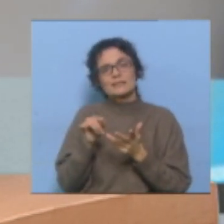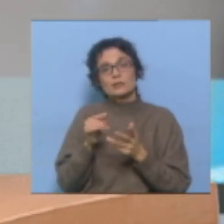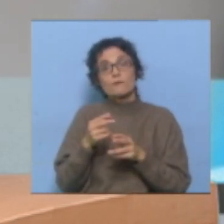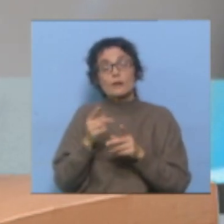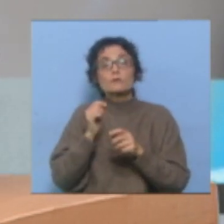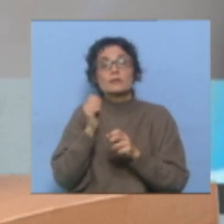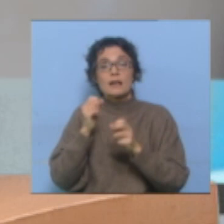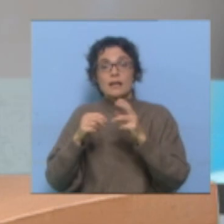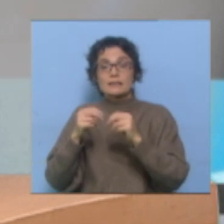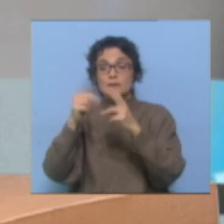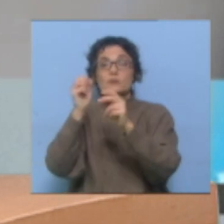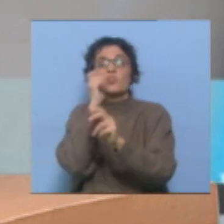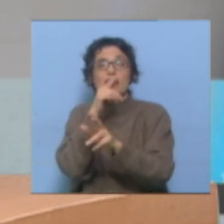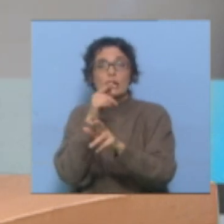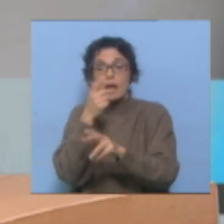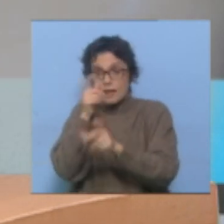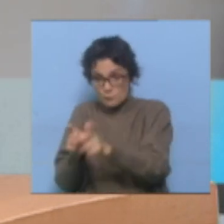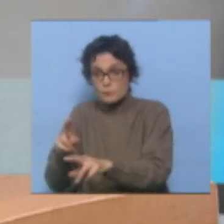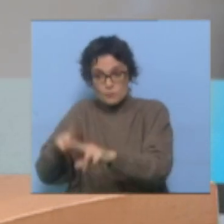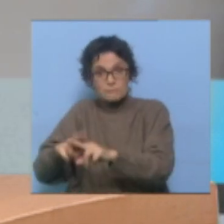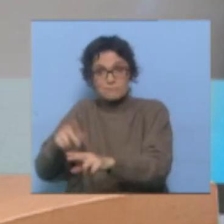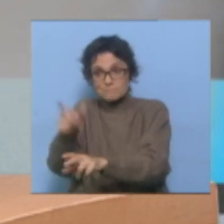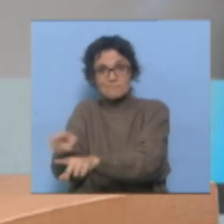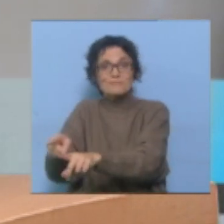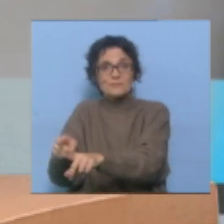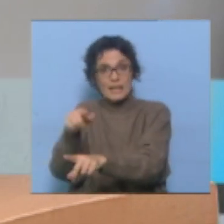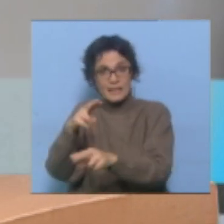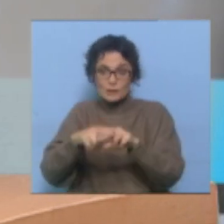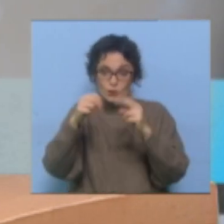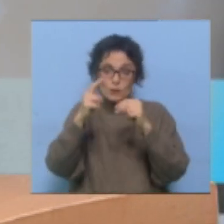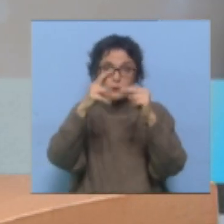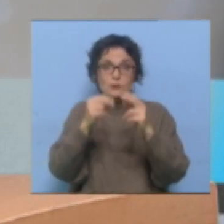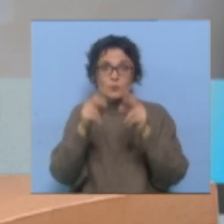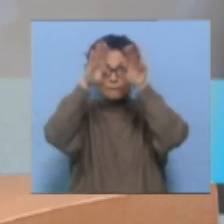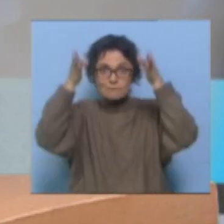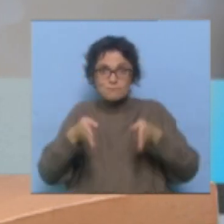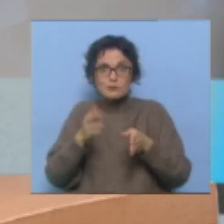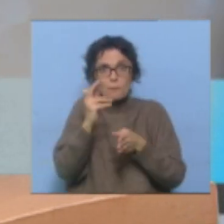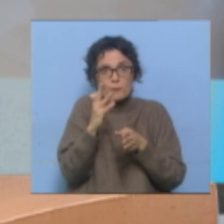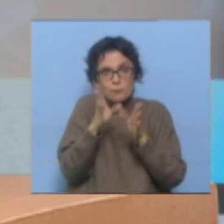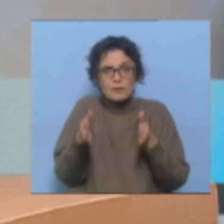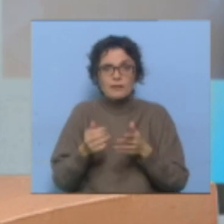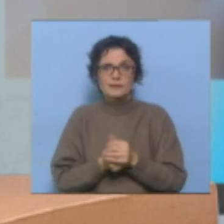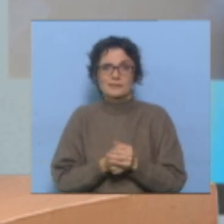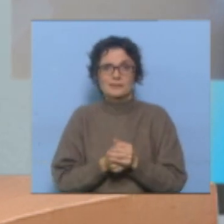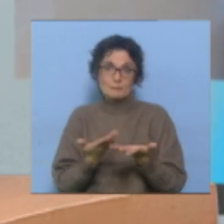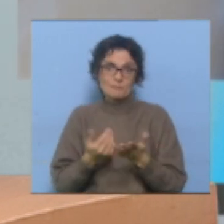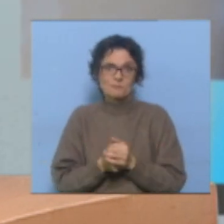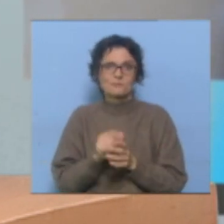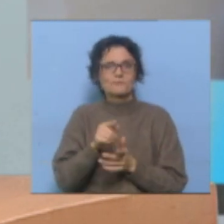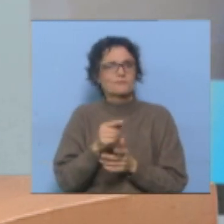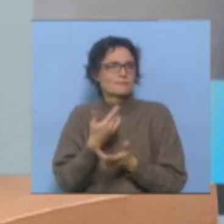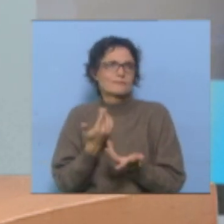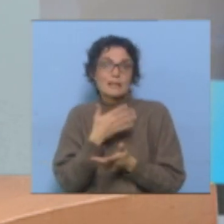os confessionários, quem sabe, possam ser feitos. É um gesto, uma participação. Mas falo-os pensar, que também são úteis naquele encontro fantástico. E vamos ter